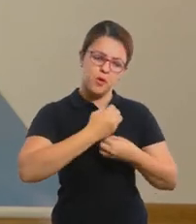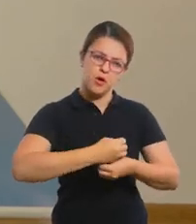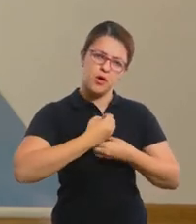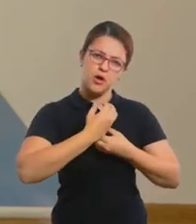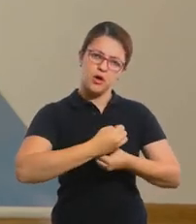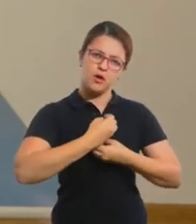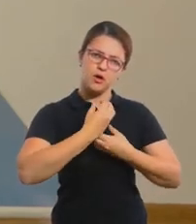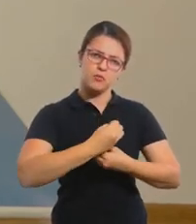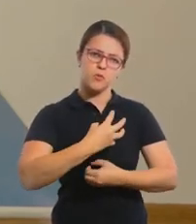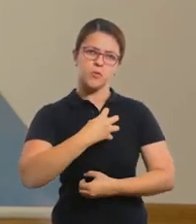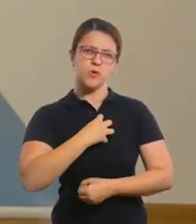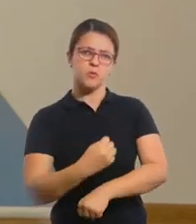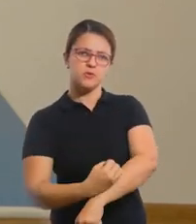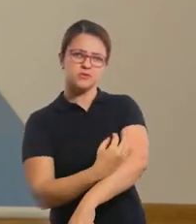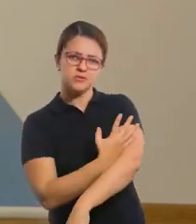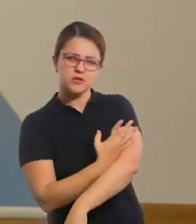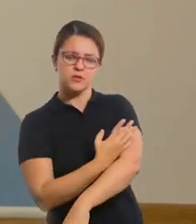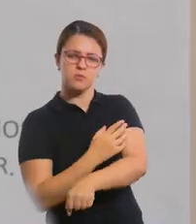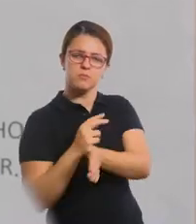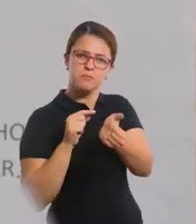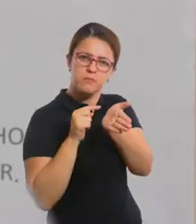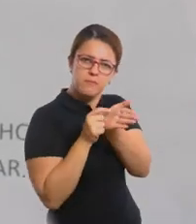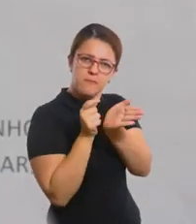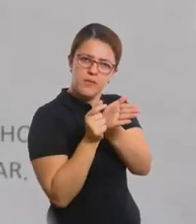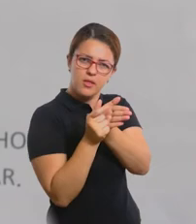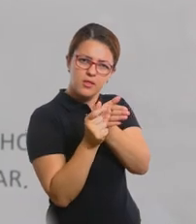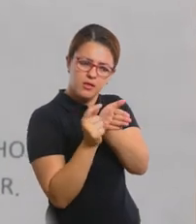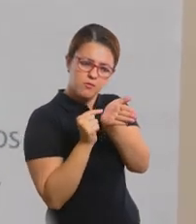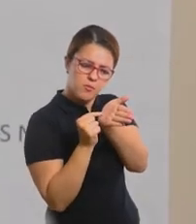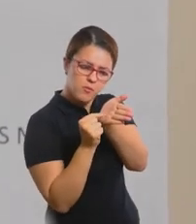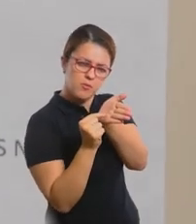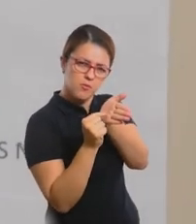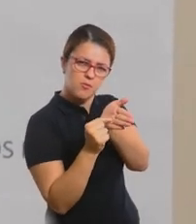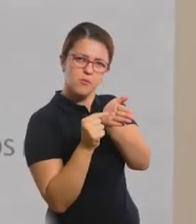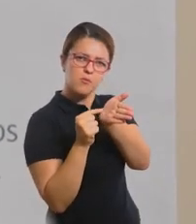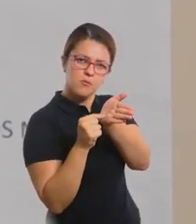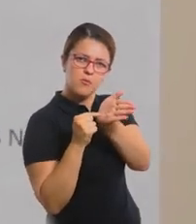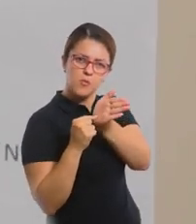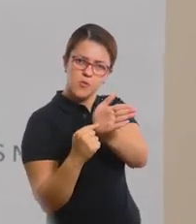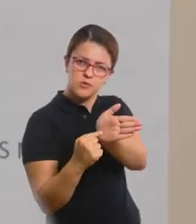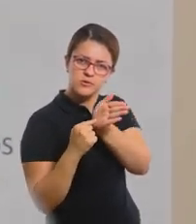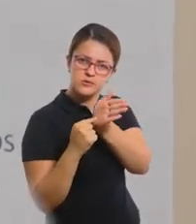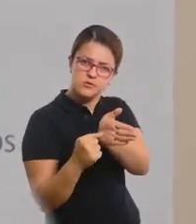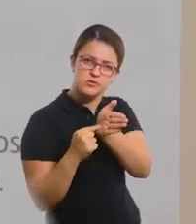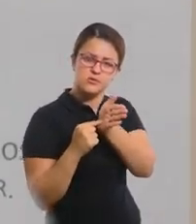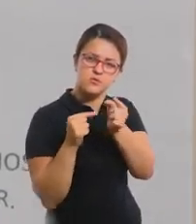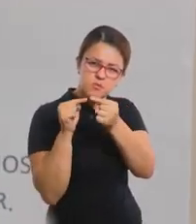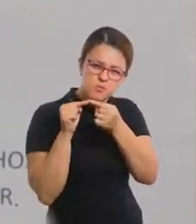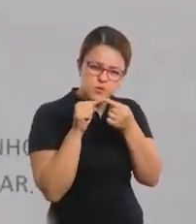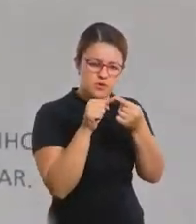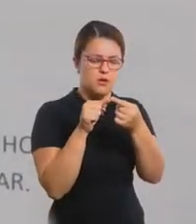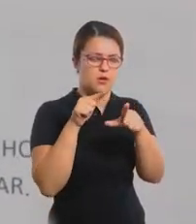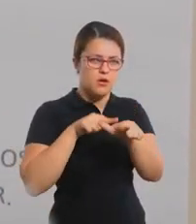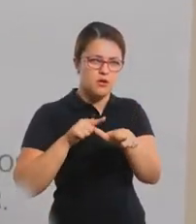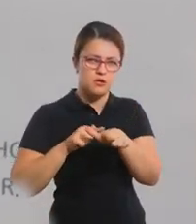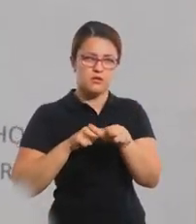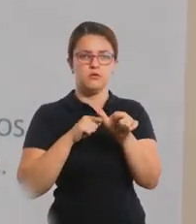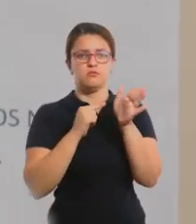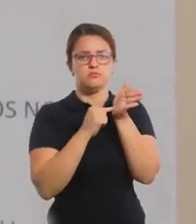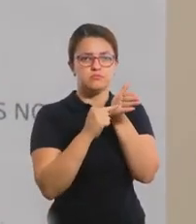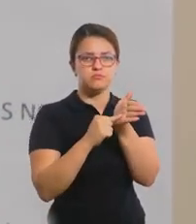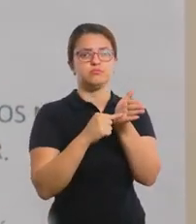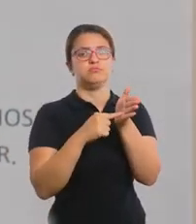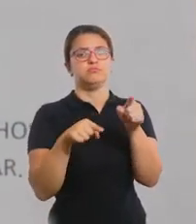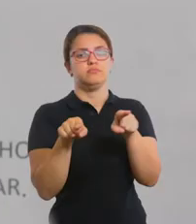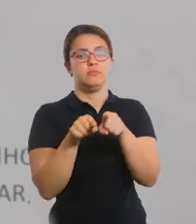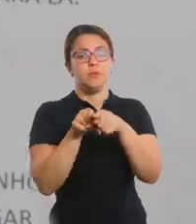entonação e sempre mostrando as palavras. Assim ela vai identificando os sons das palavras, combinando com as